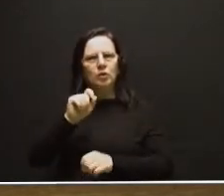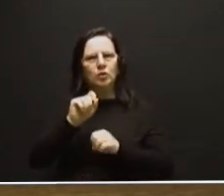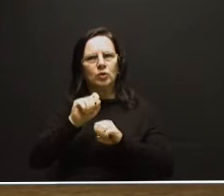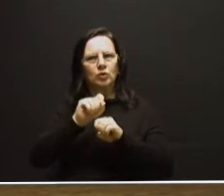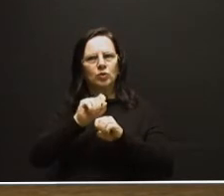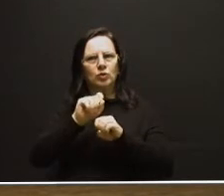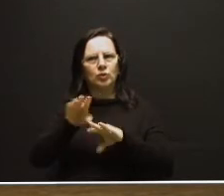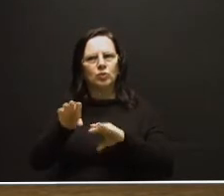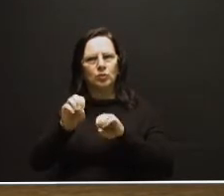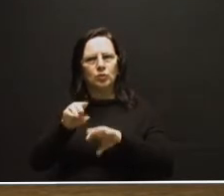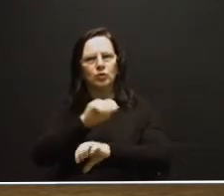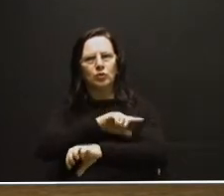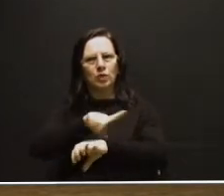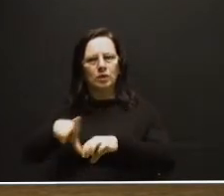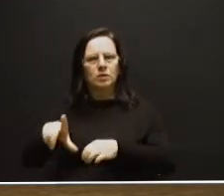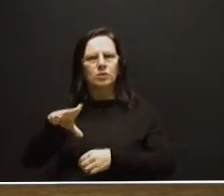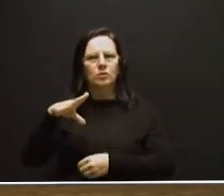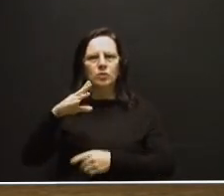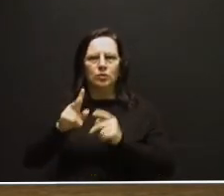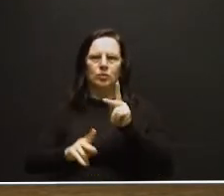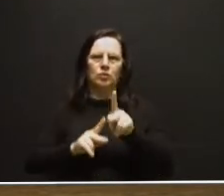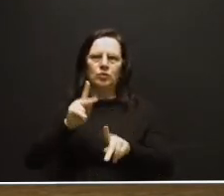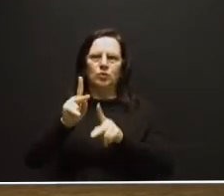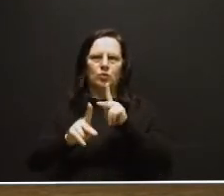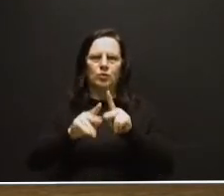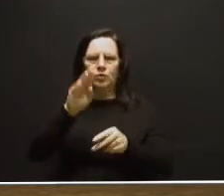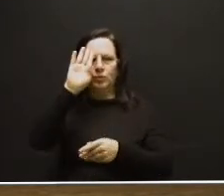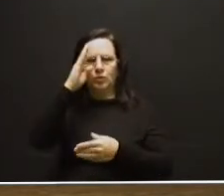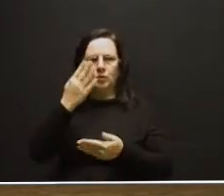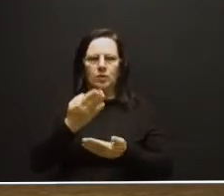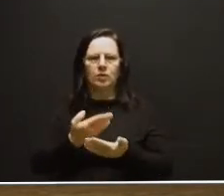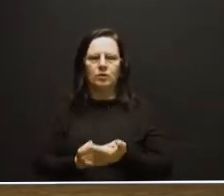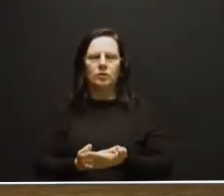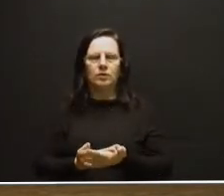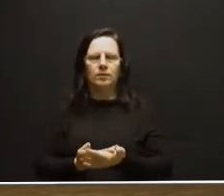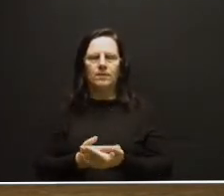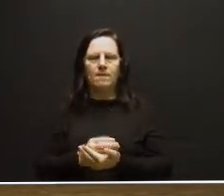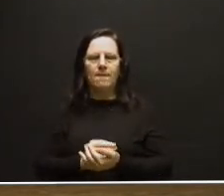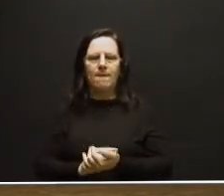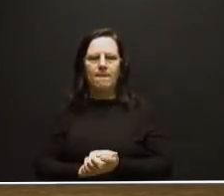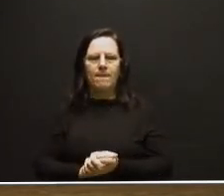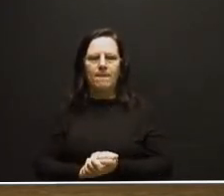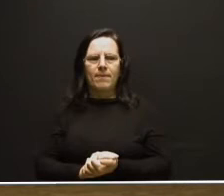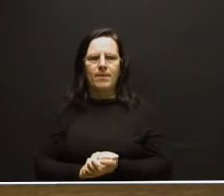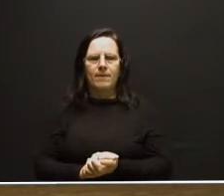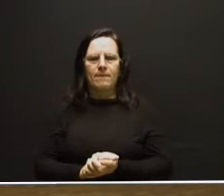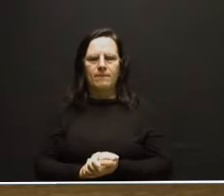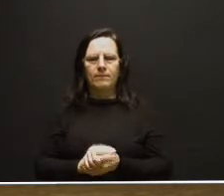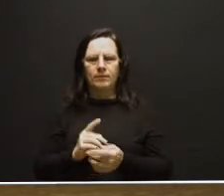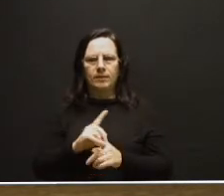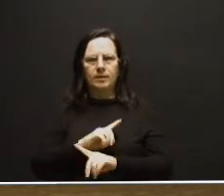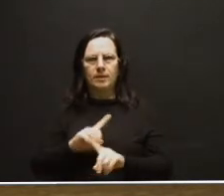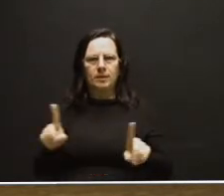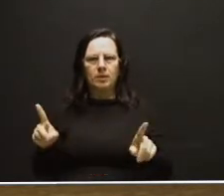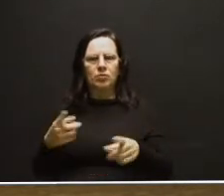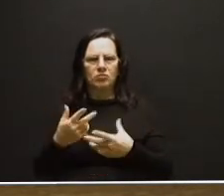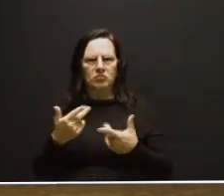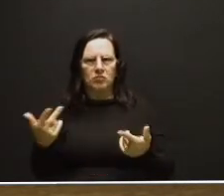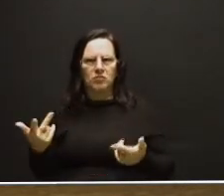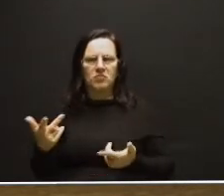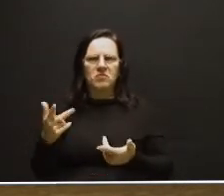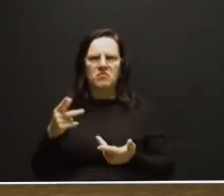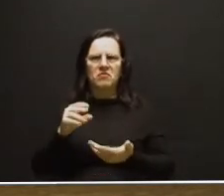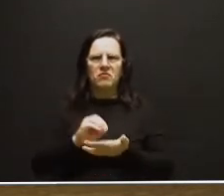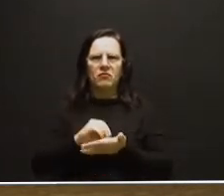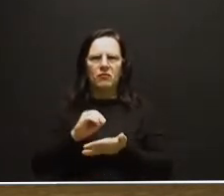nosso povo eu creio nisso eu tenho fé nisso e não vai ser por conta de alguém que não está